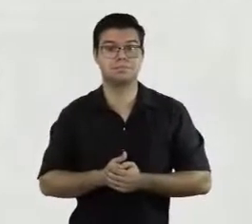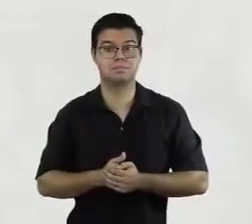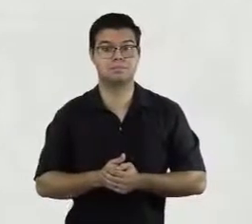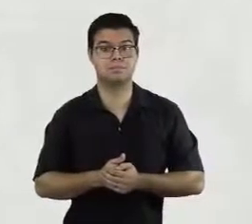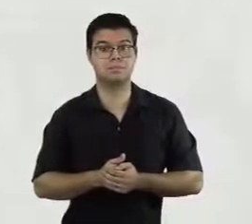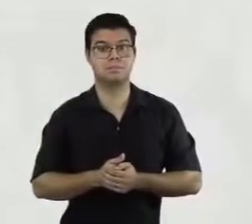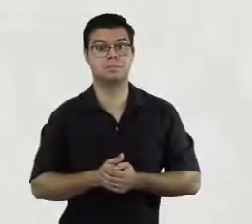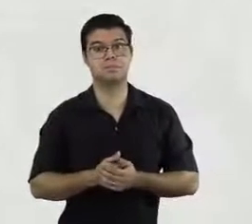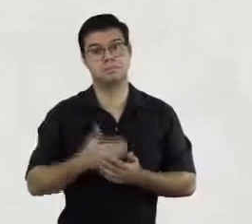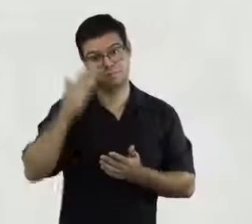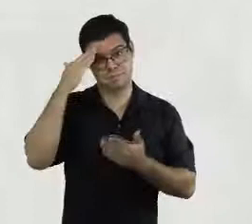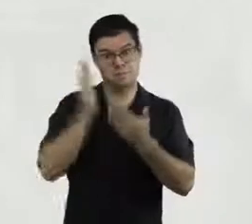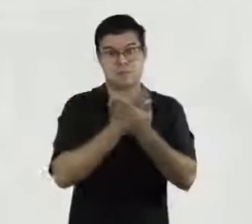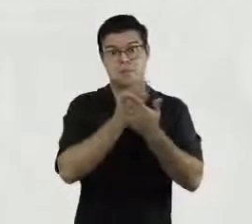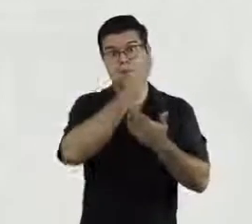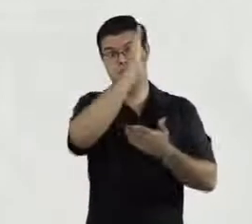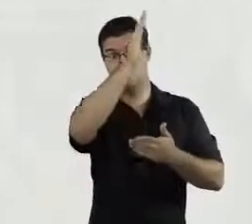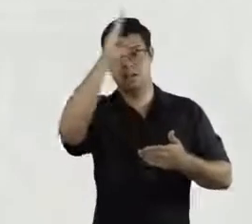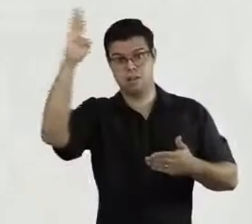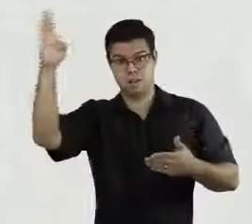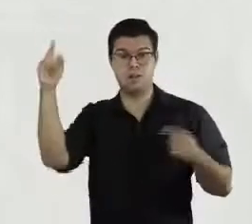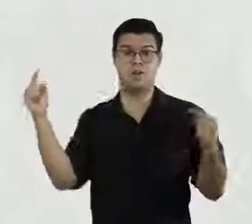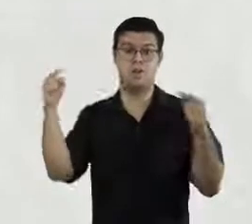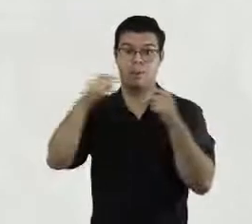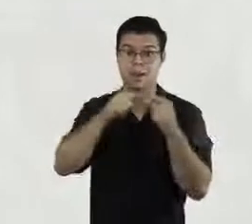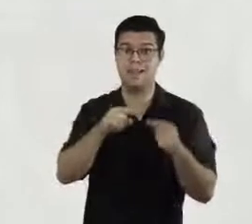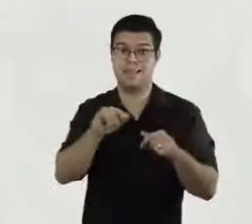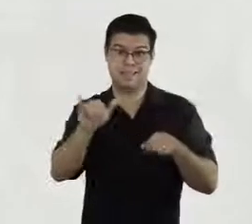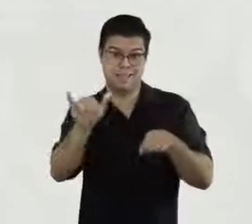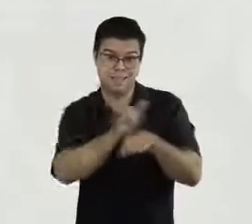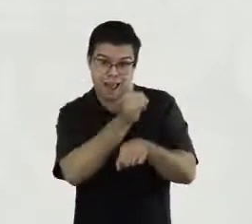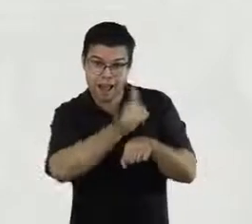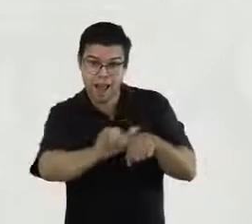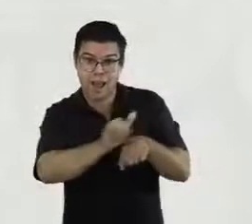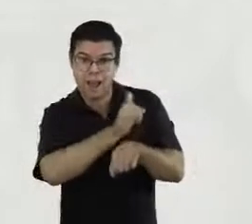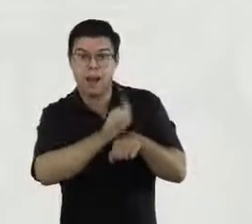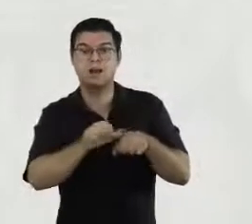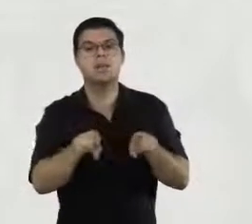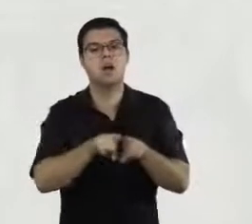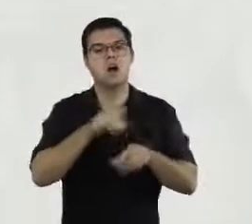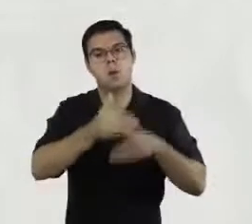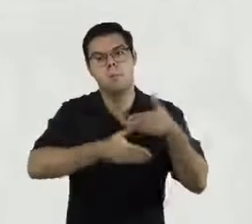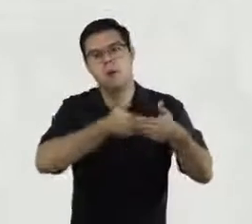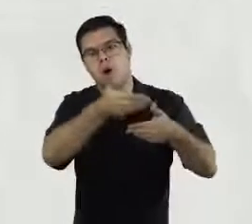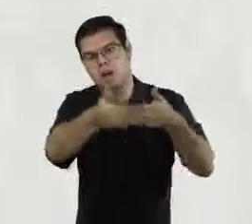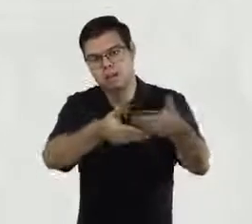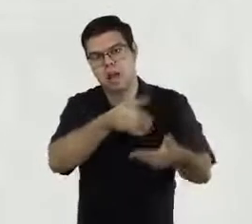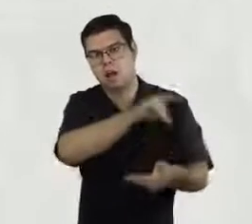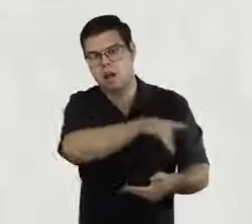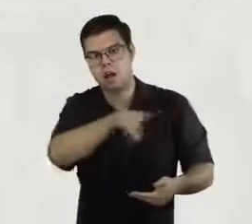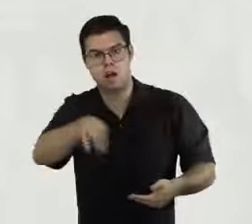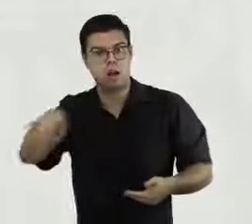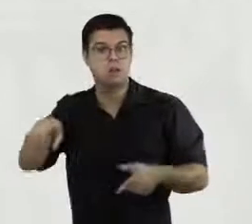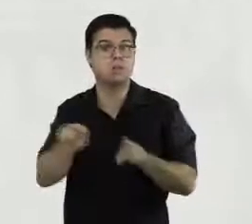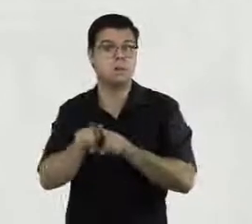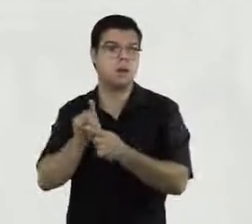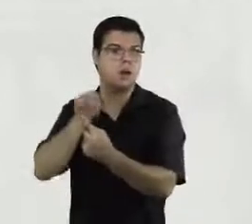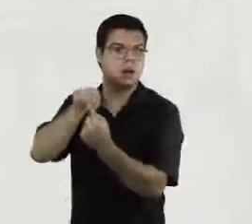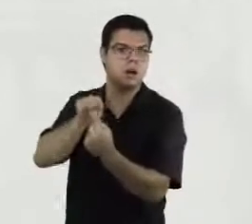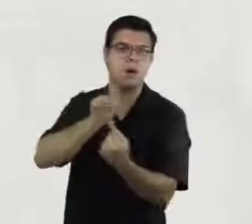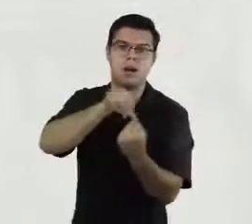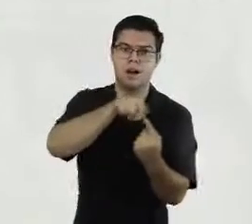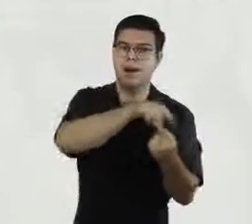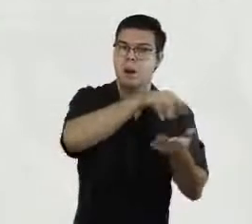A bibliografia compreendida como técnica sobre processos técnicos interdependentes e sobre a aplicação de